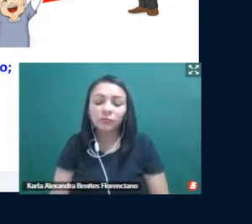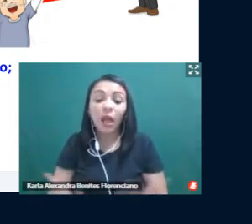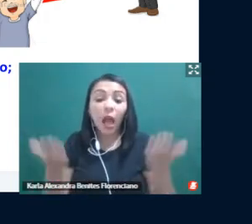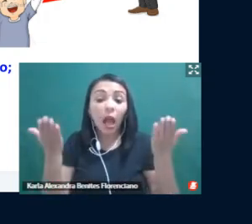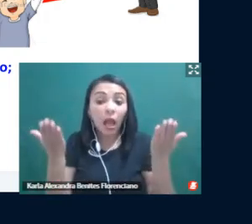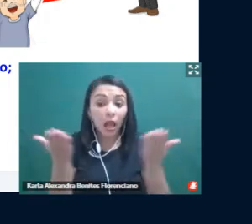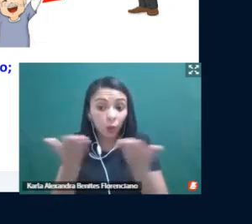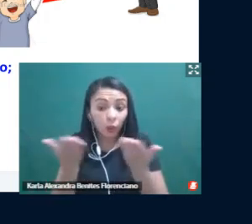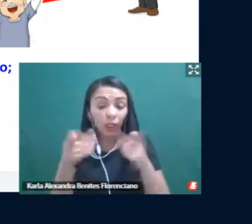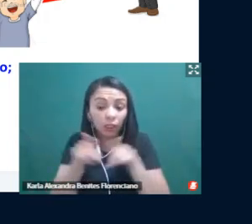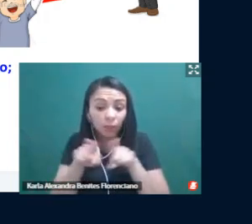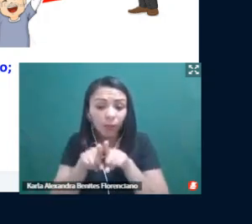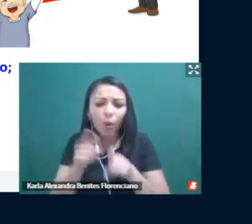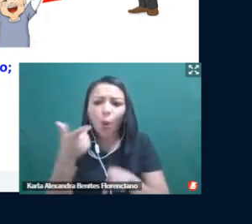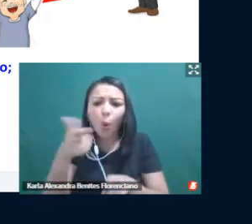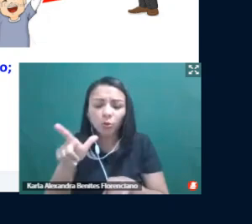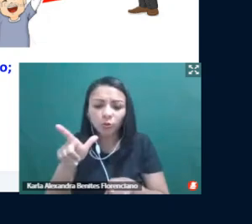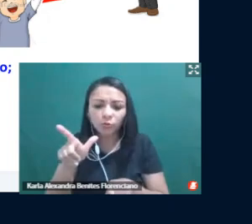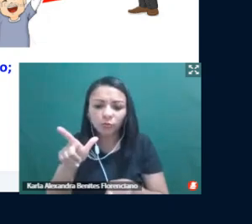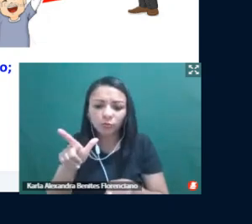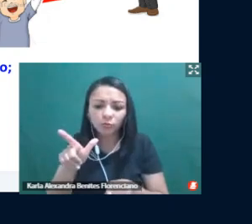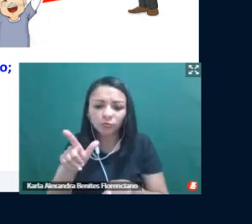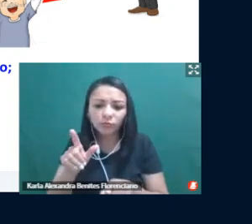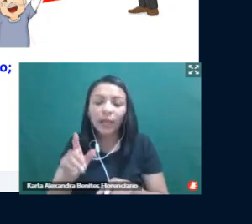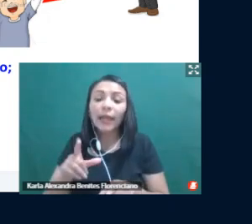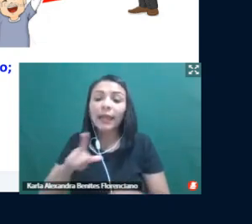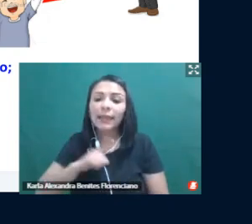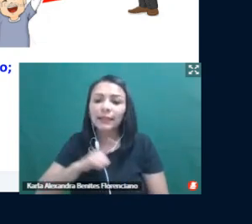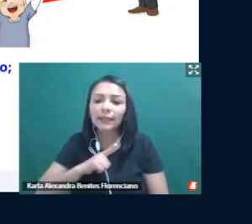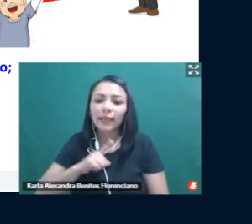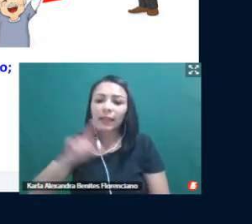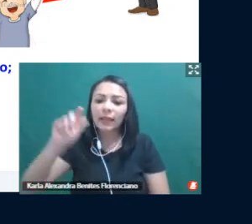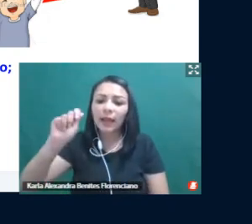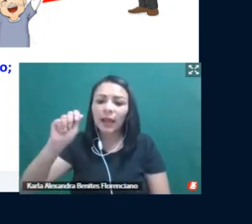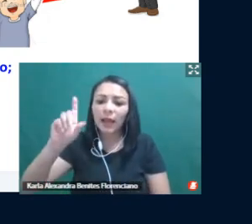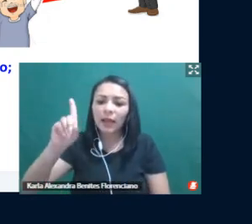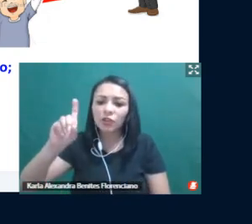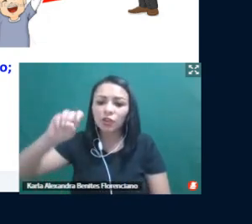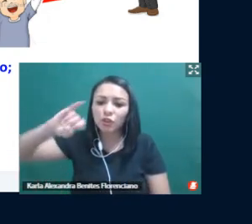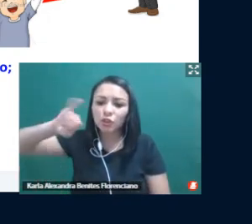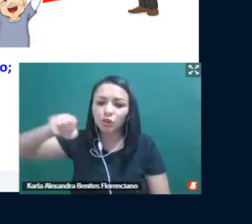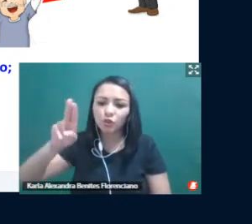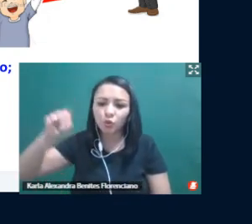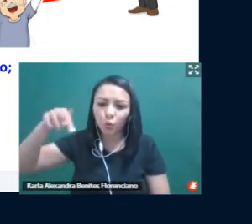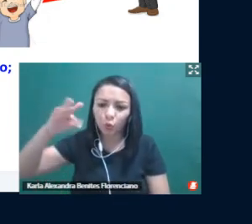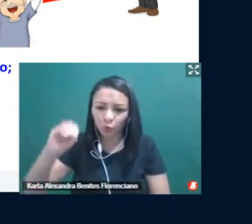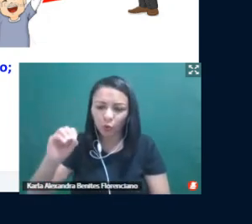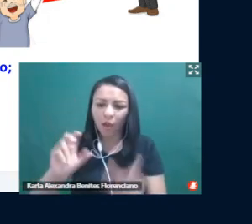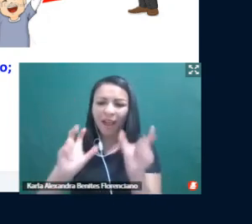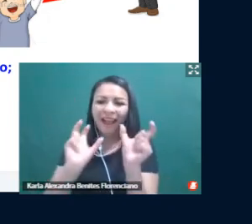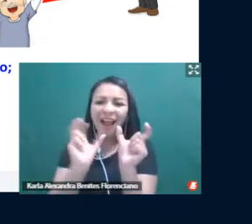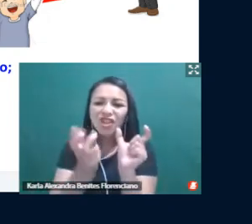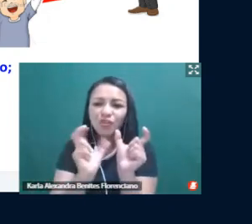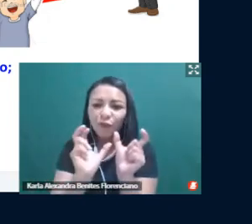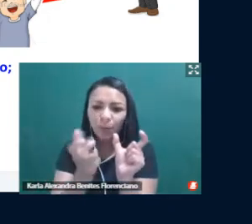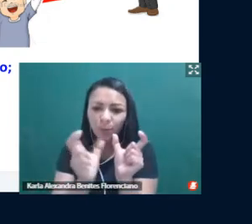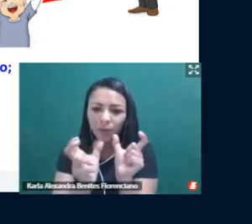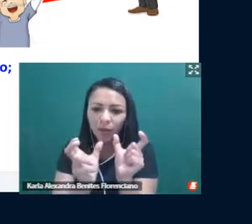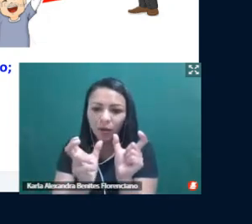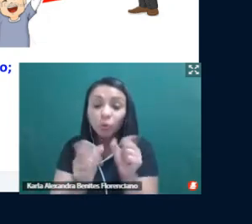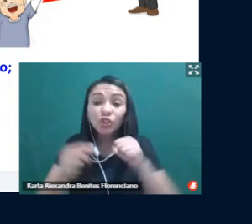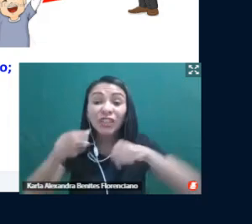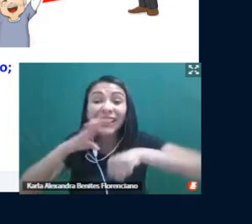bem. Adjunto adverbial de tempo. Ontem. Ontem é